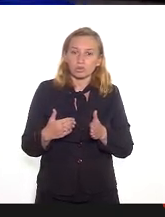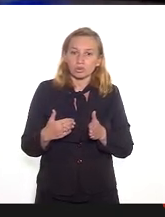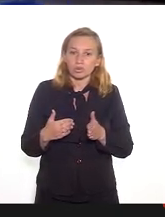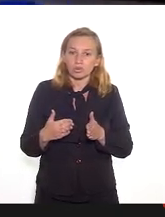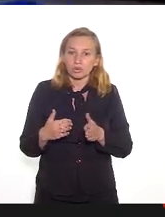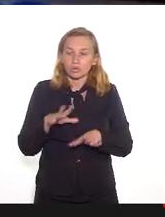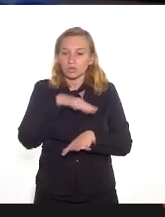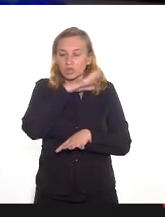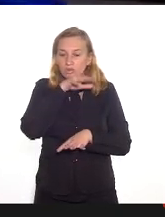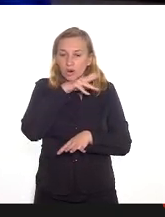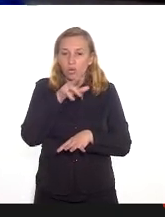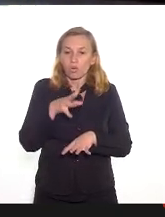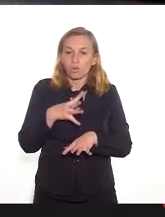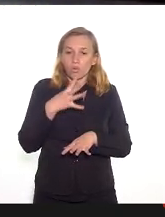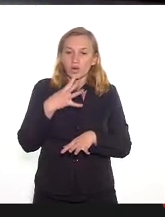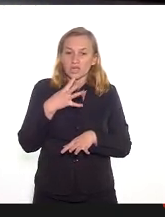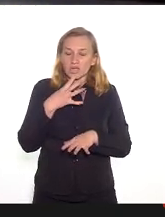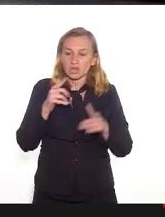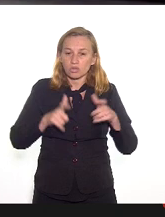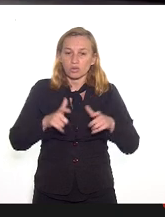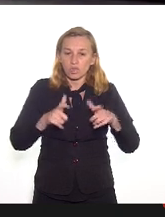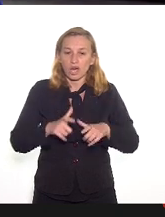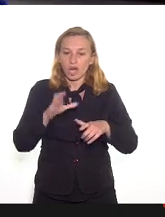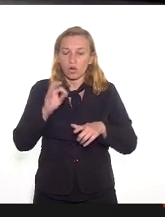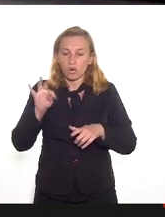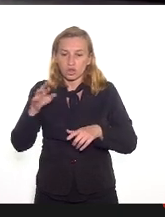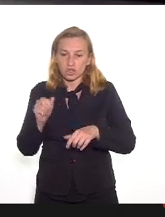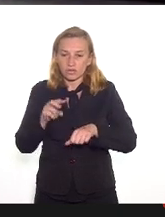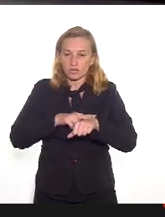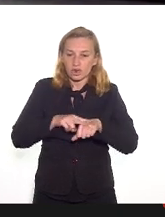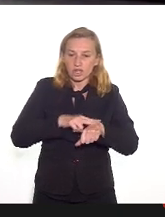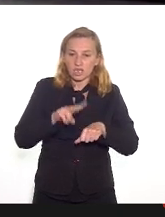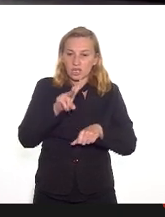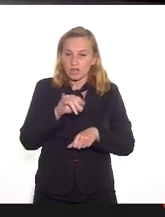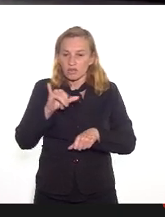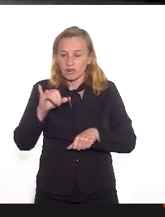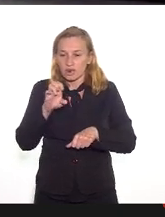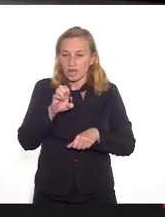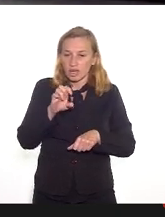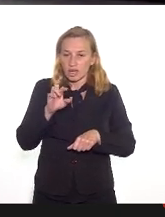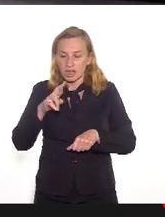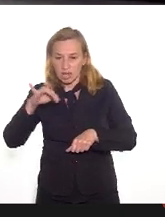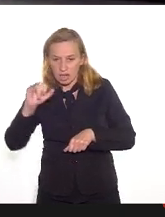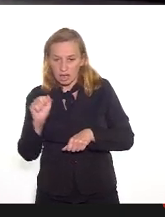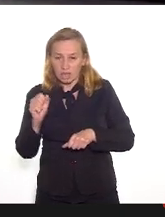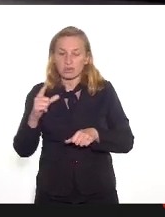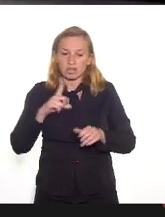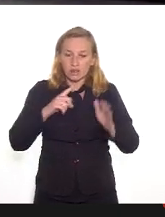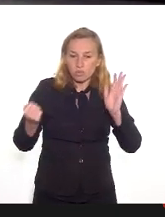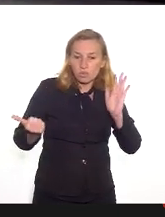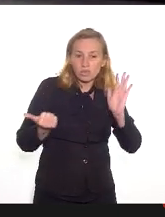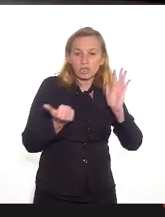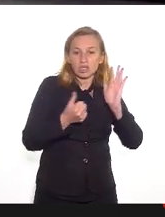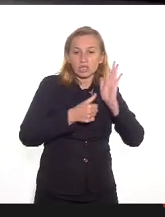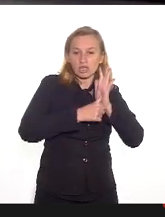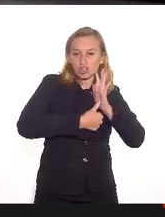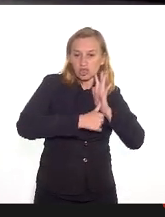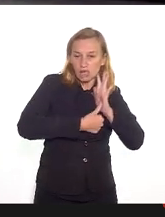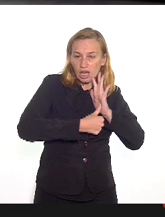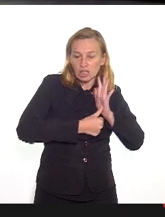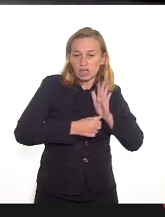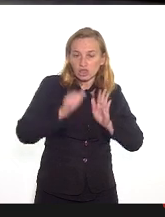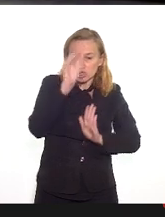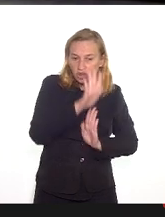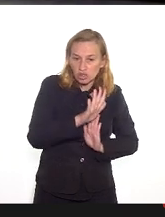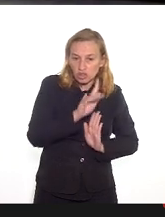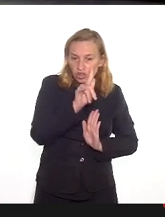conhecido na região, né, em Angra dos Reis, na Costa Verde, que é a vieira, que é exatamente, tem uma identidade do INPI, uma identidade